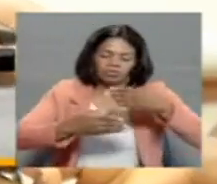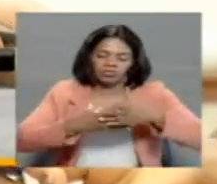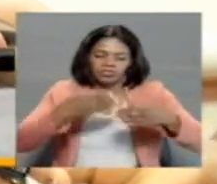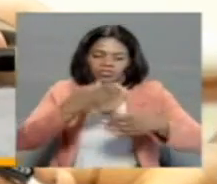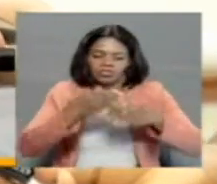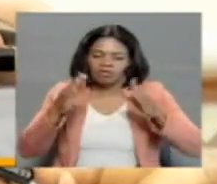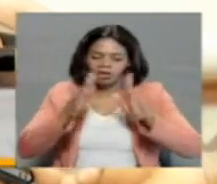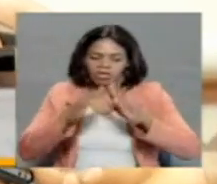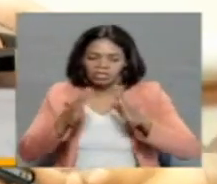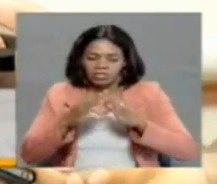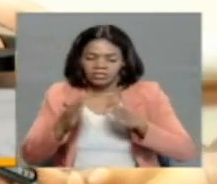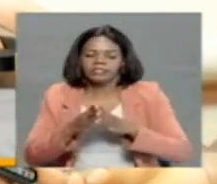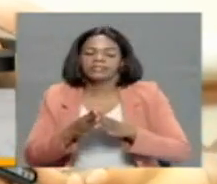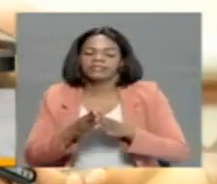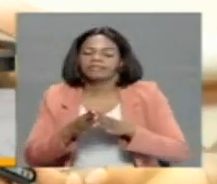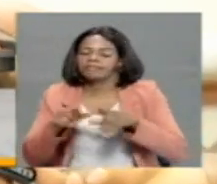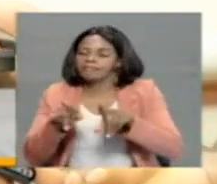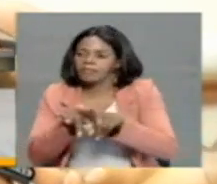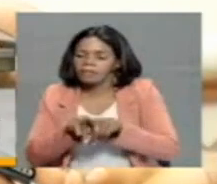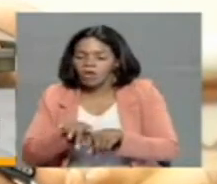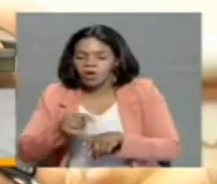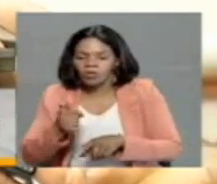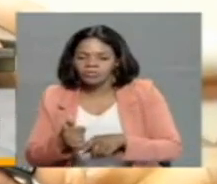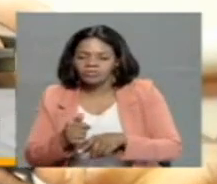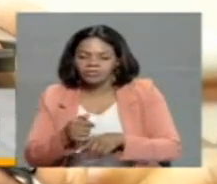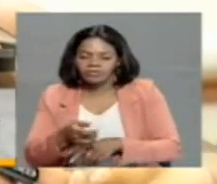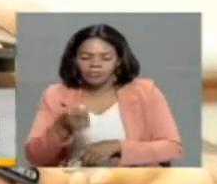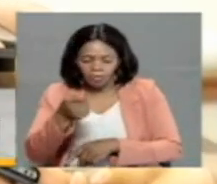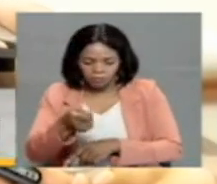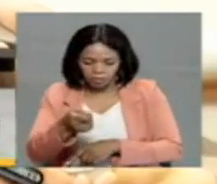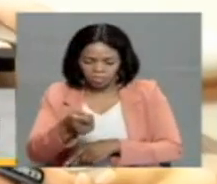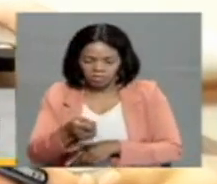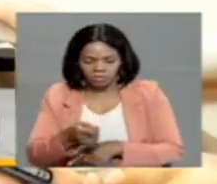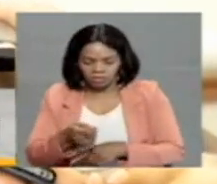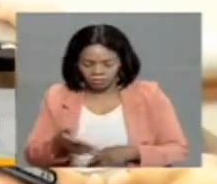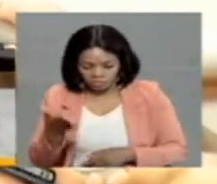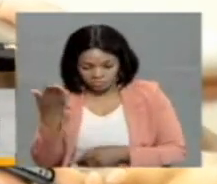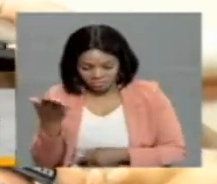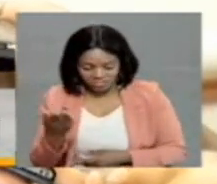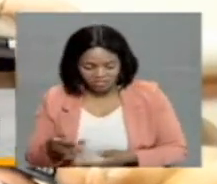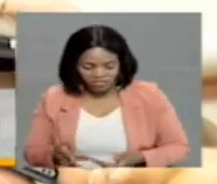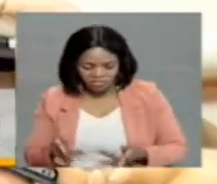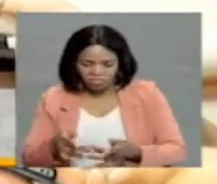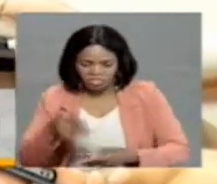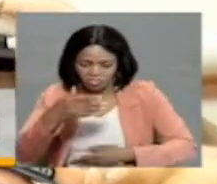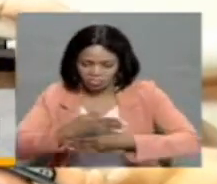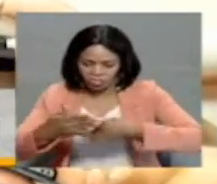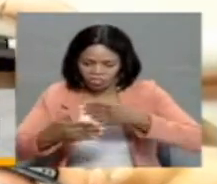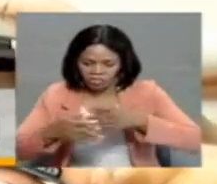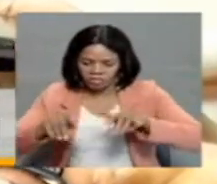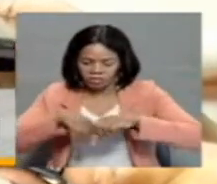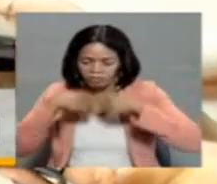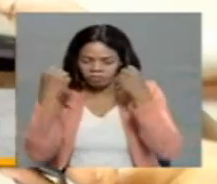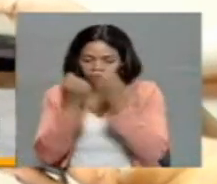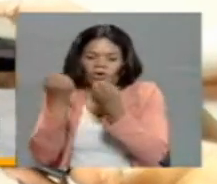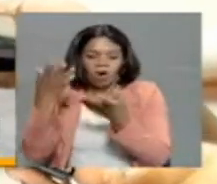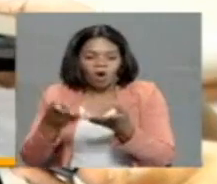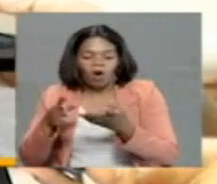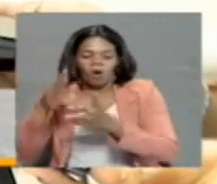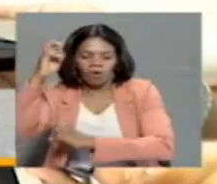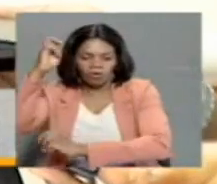para implantação de indústrias, outros para os projetos rurais. Então, com os planos de ordenamento do território,